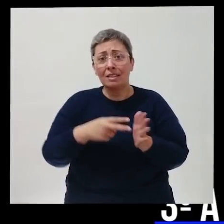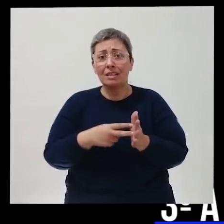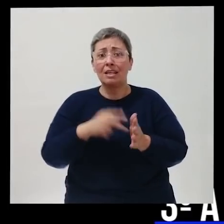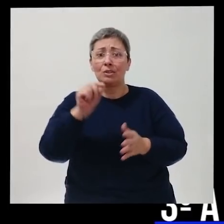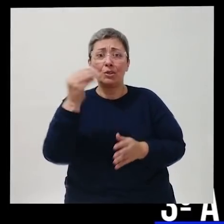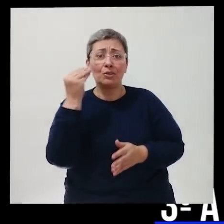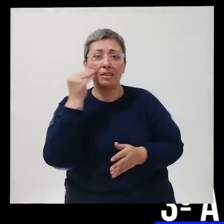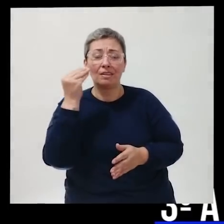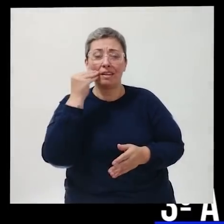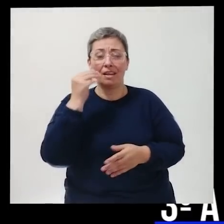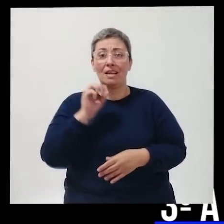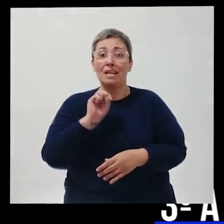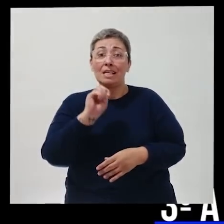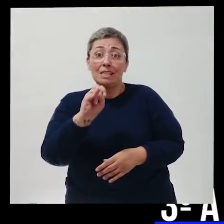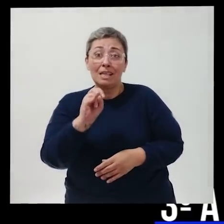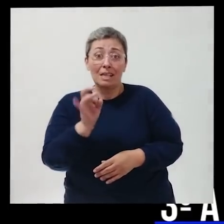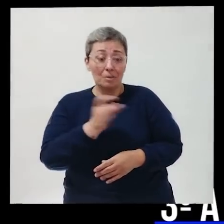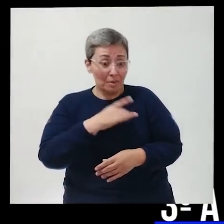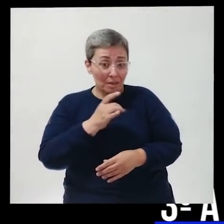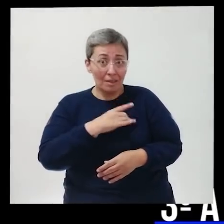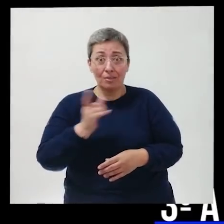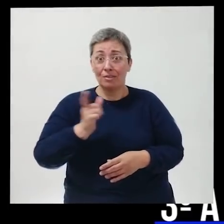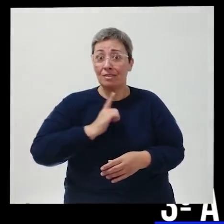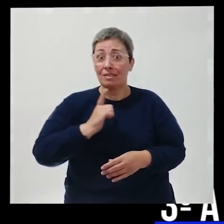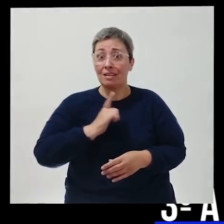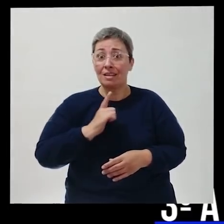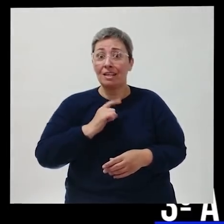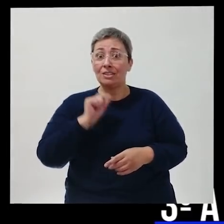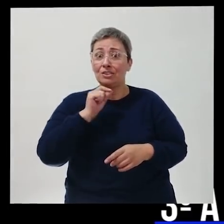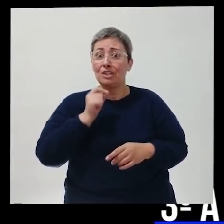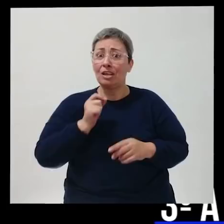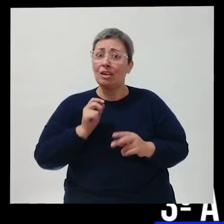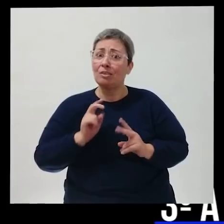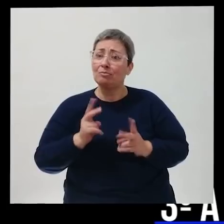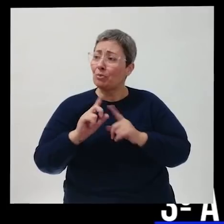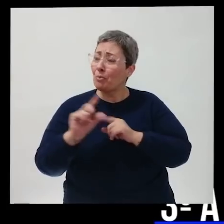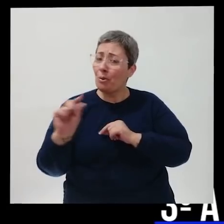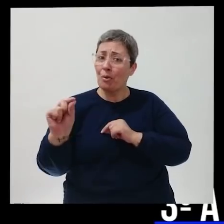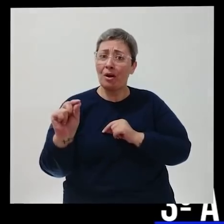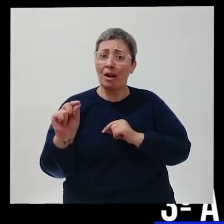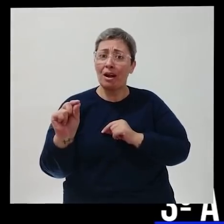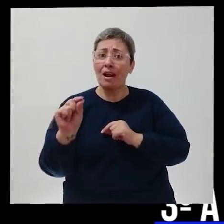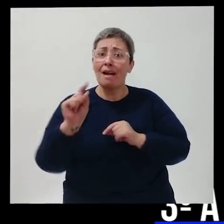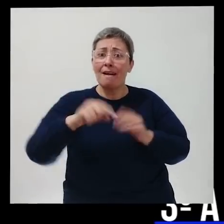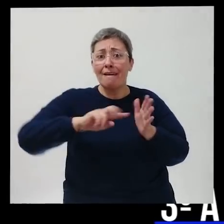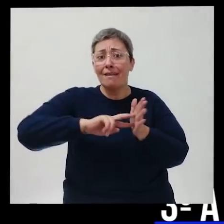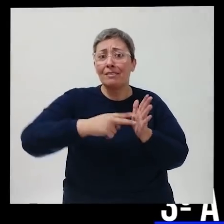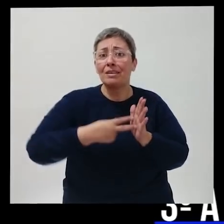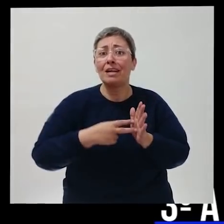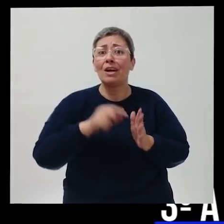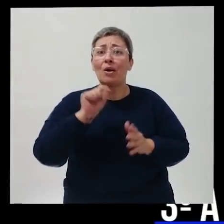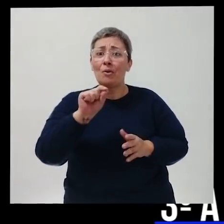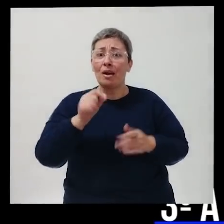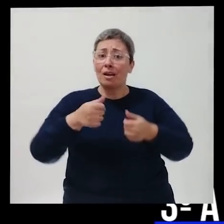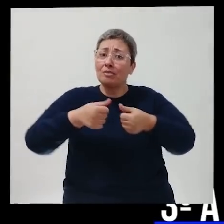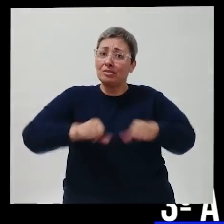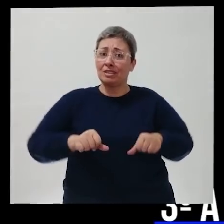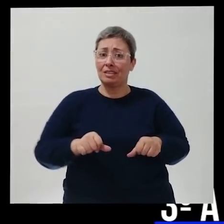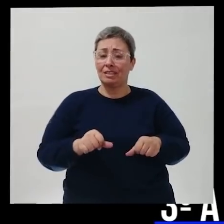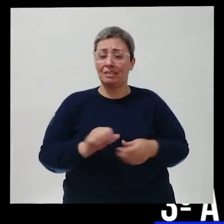para tentar. Se há medo de ir embora, é sinal para